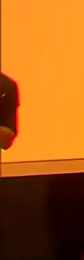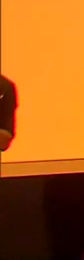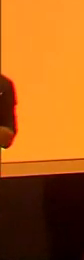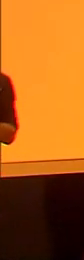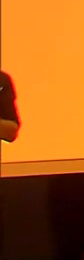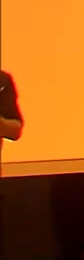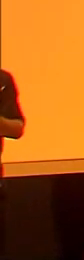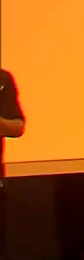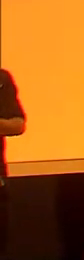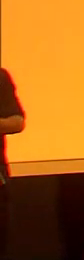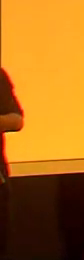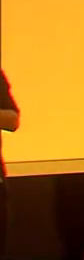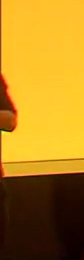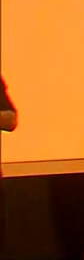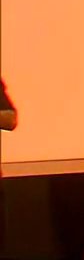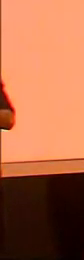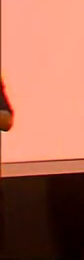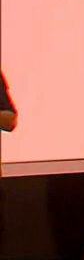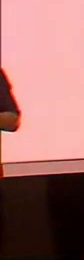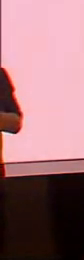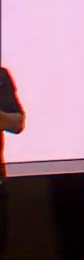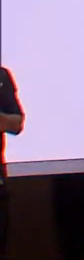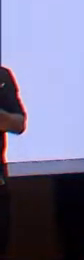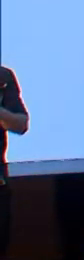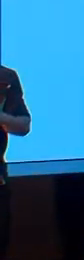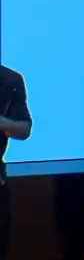E agora, nós vamos mostrar